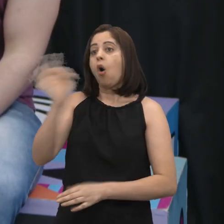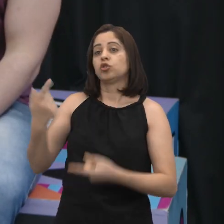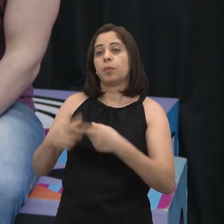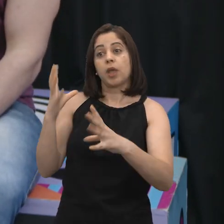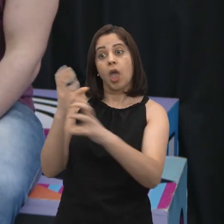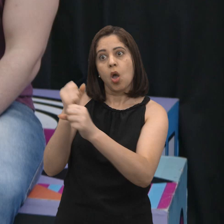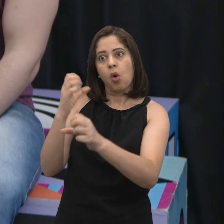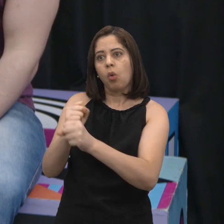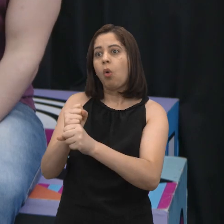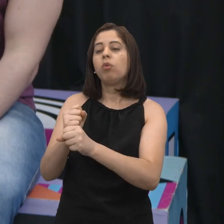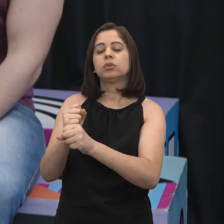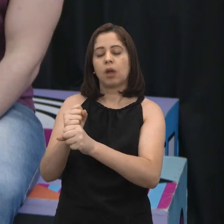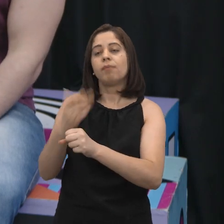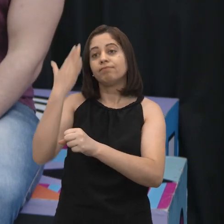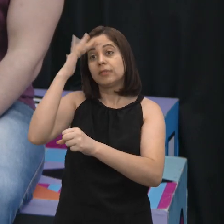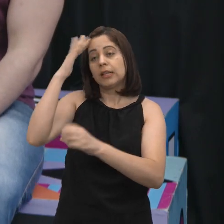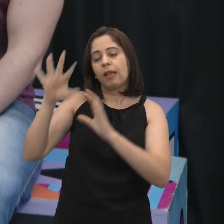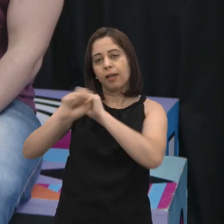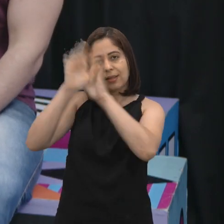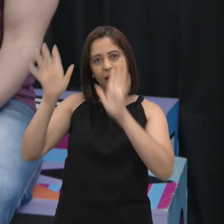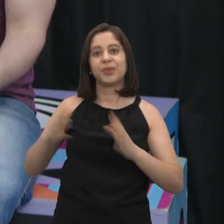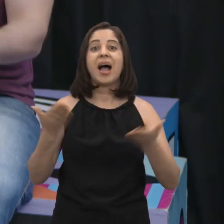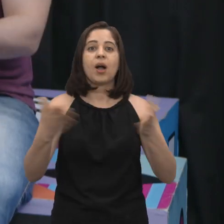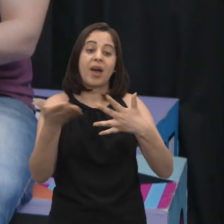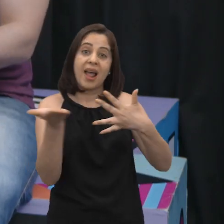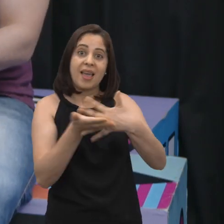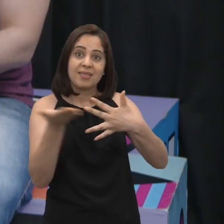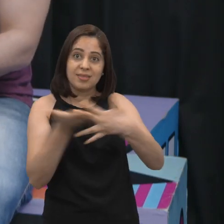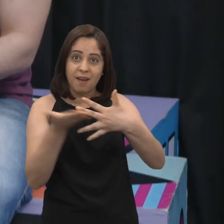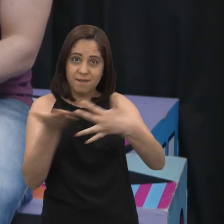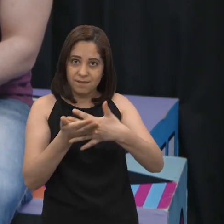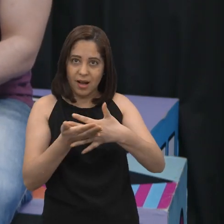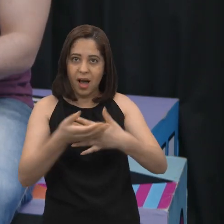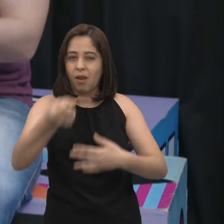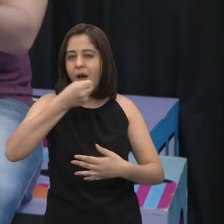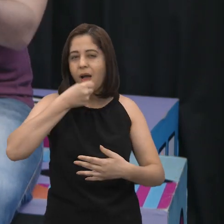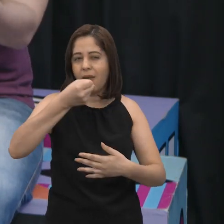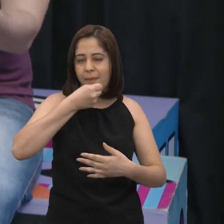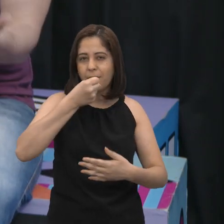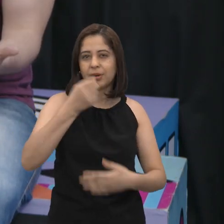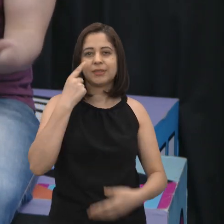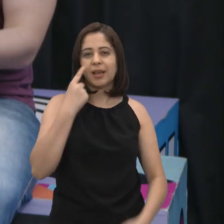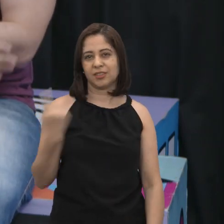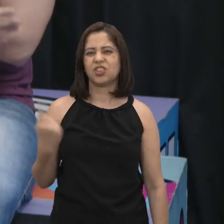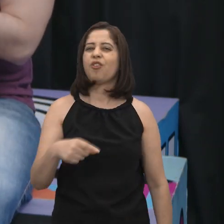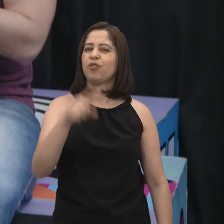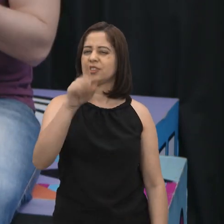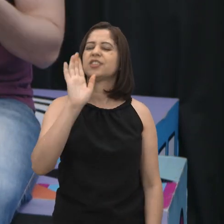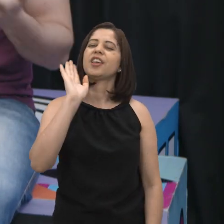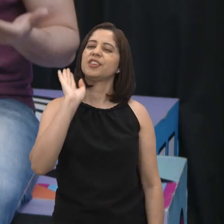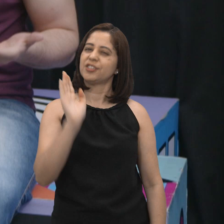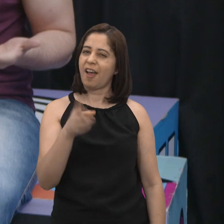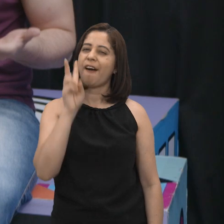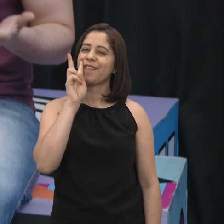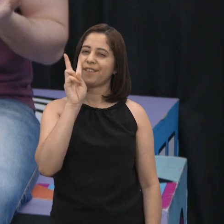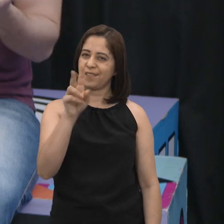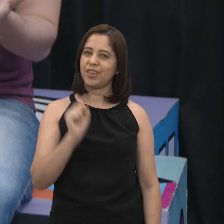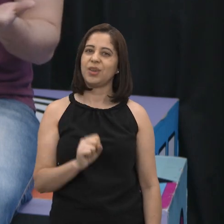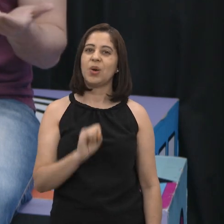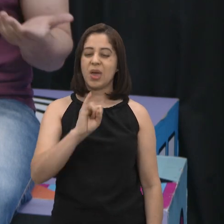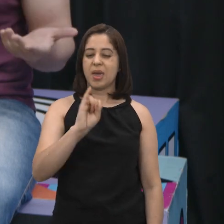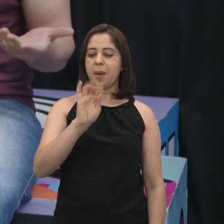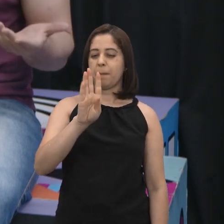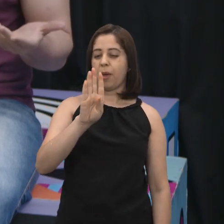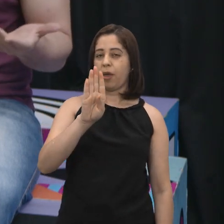fazer uma pausa rápida aqui no nosso bate-papo, só para chamar uma reportagem bem interessante, porque com certeza, alguma vez na sua vida você já